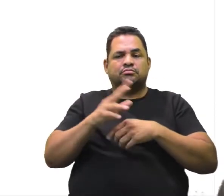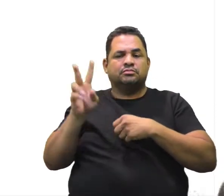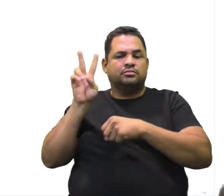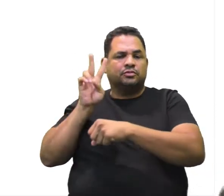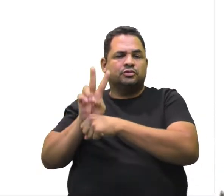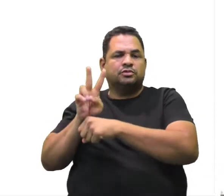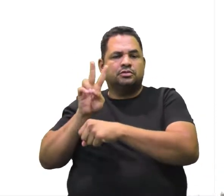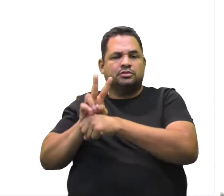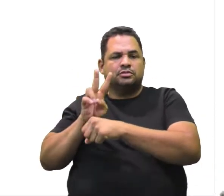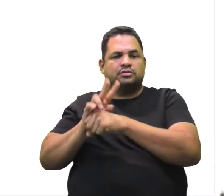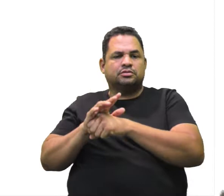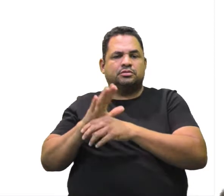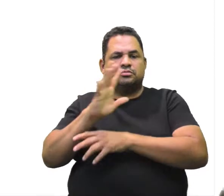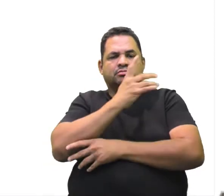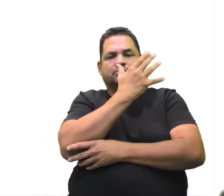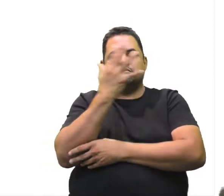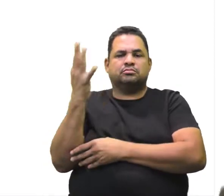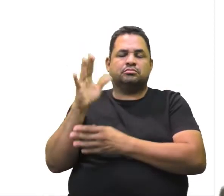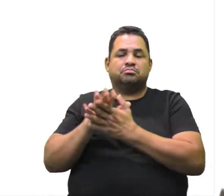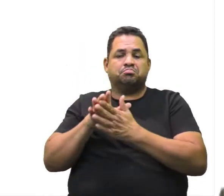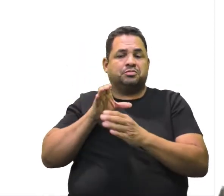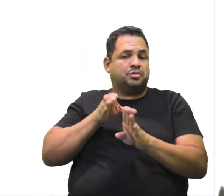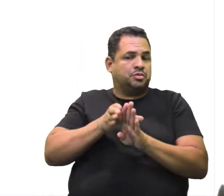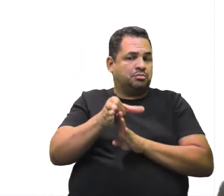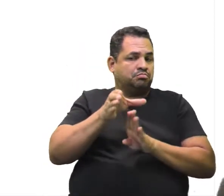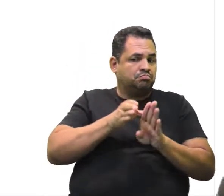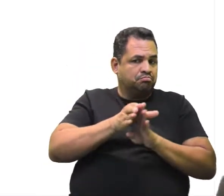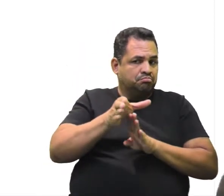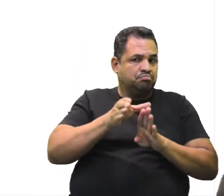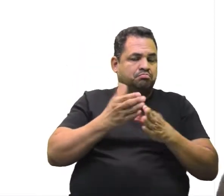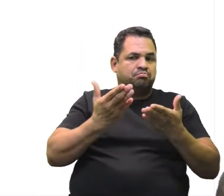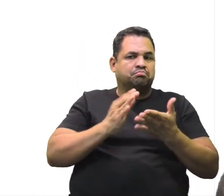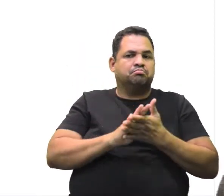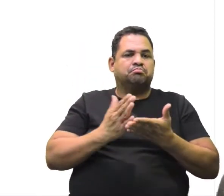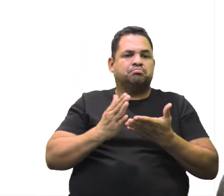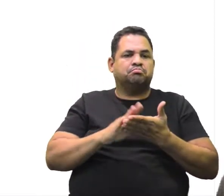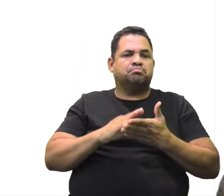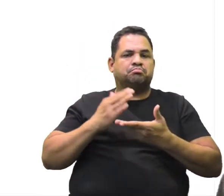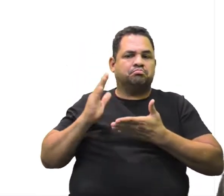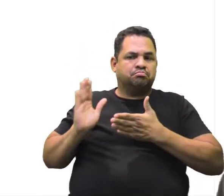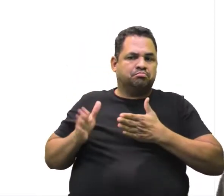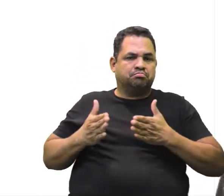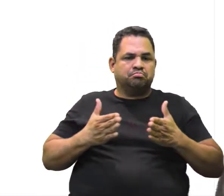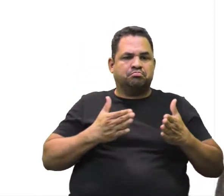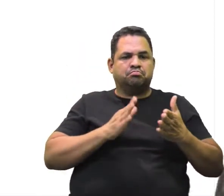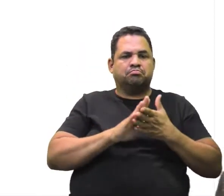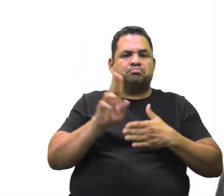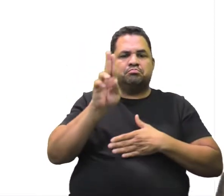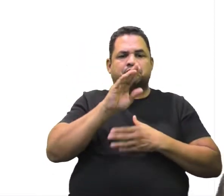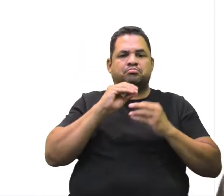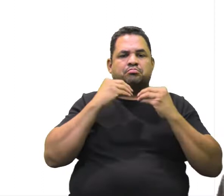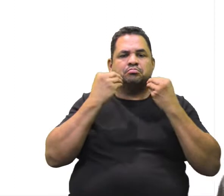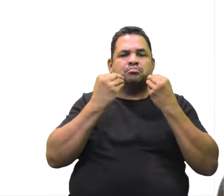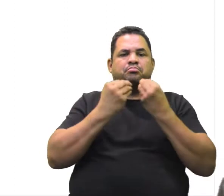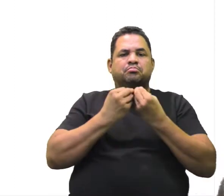ambiente. E uma de suas recomendações é a reprodução da utilização de substâncias